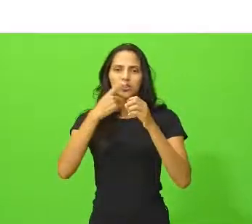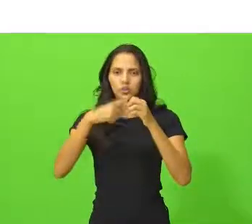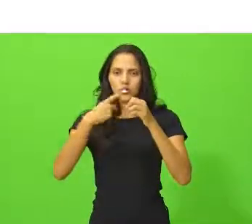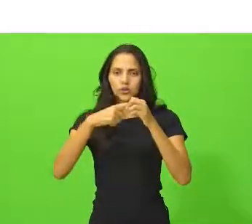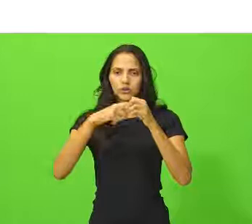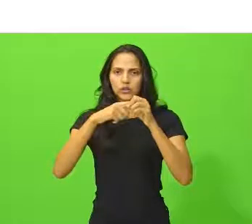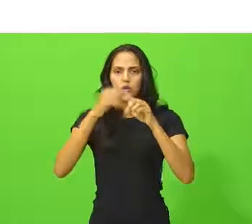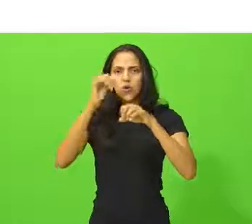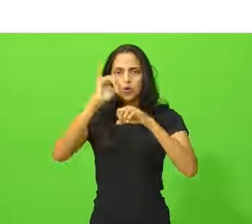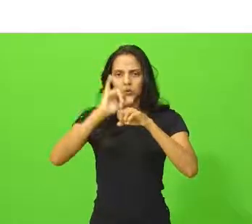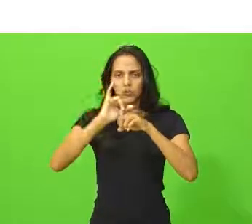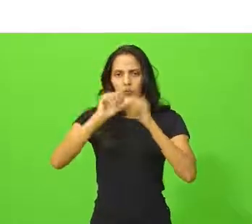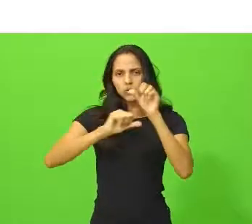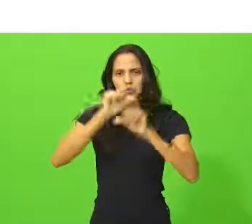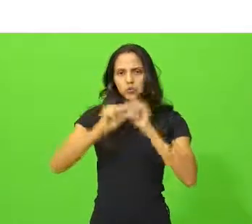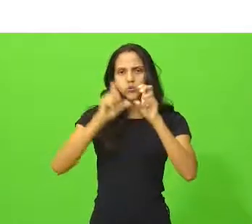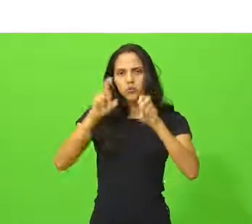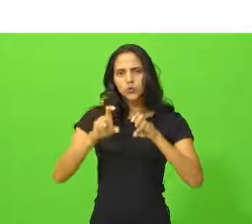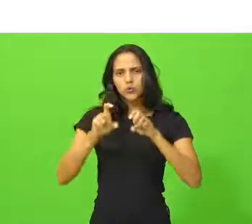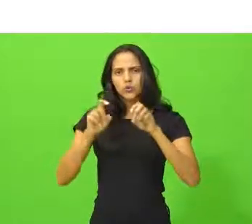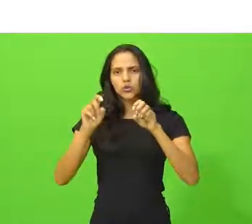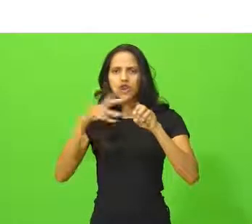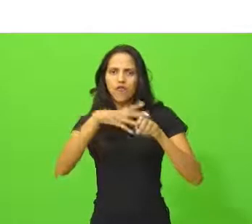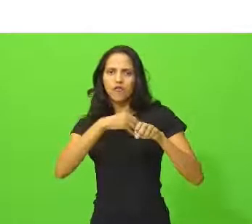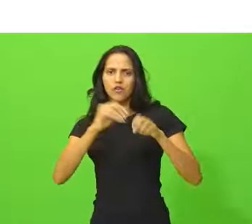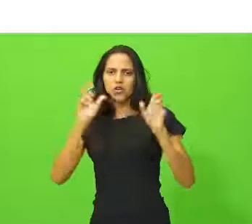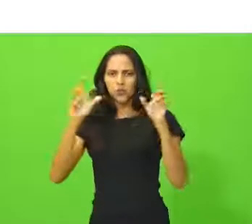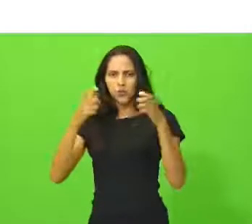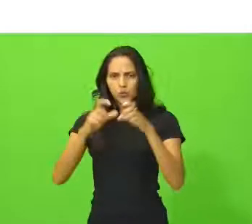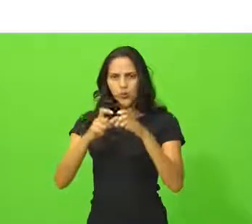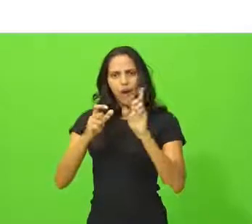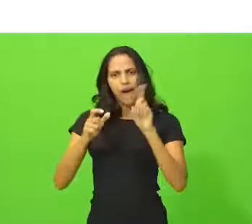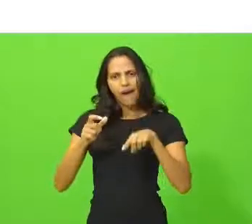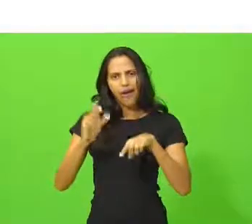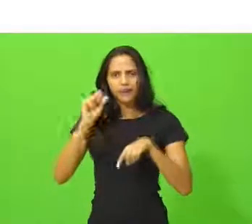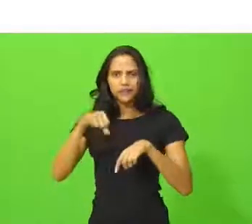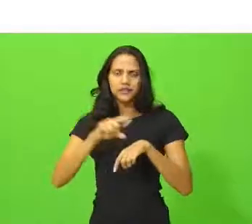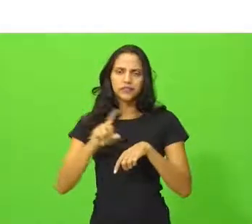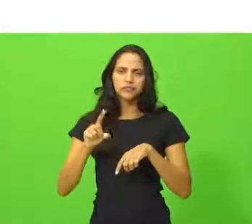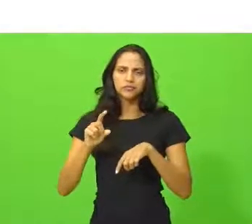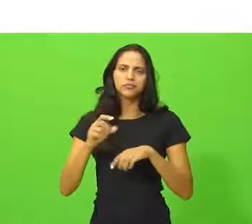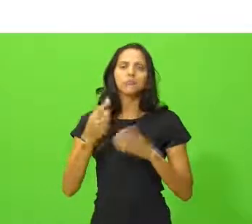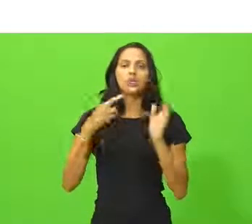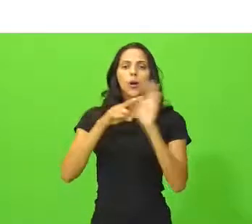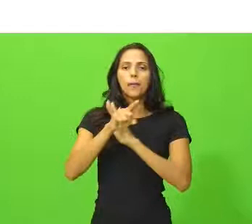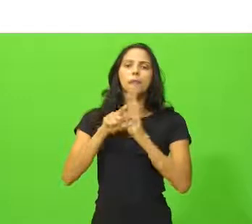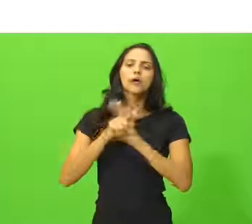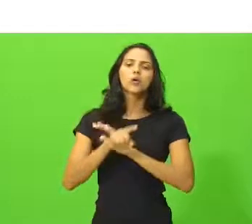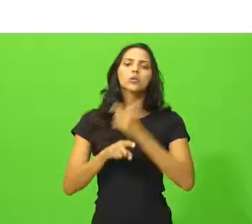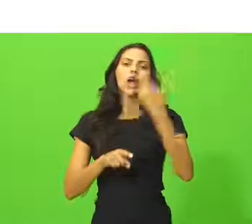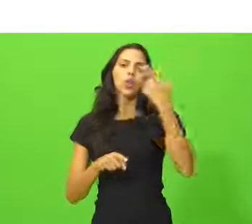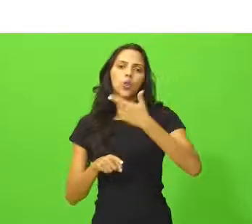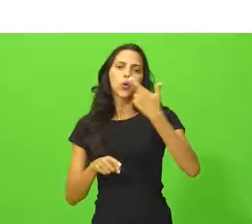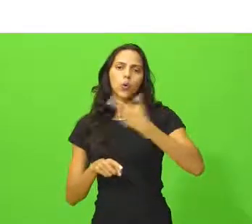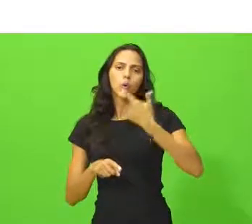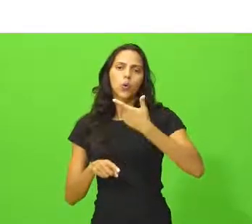por mulher tende a ser menor. Vamos à questão número 2, também de